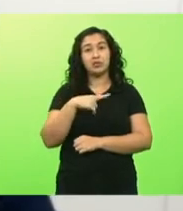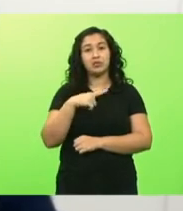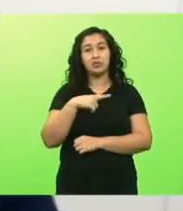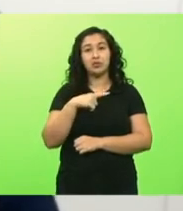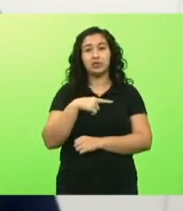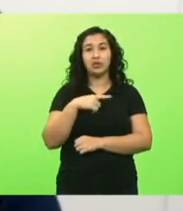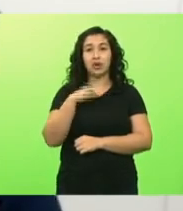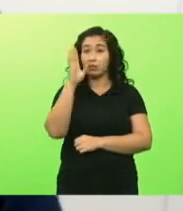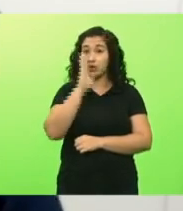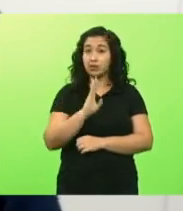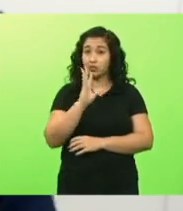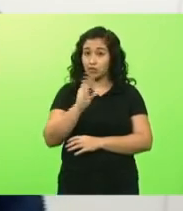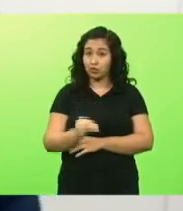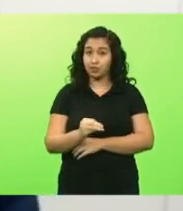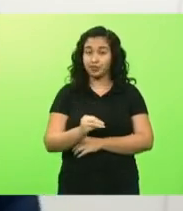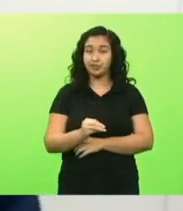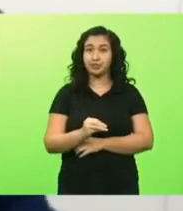as